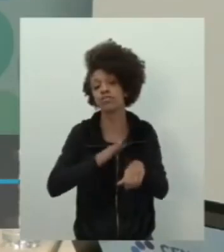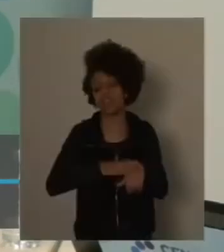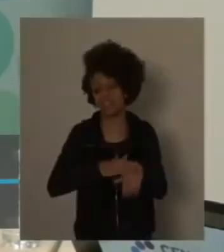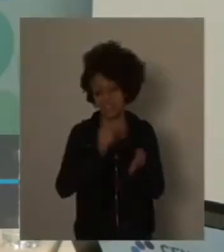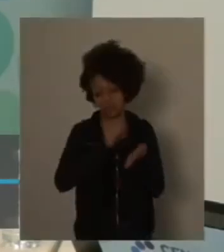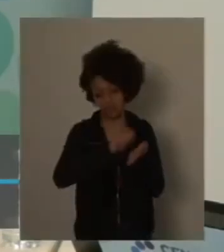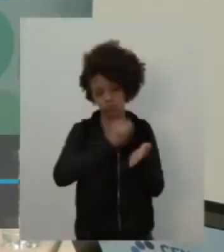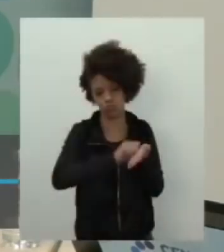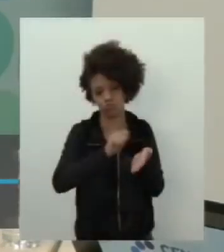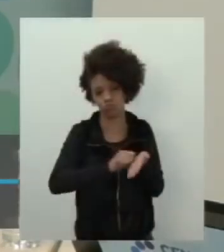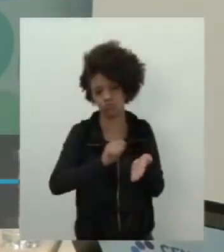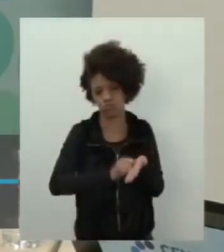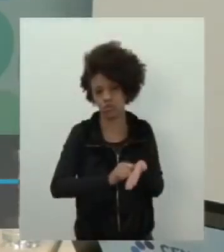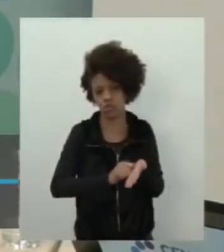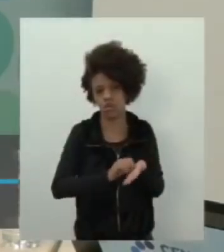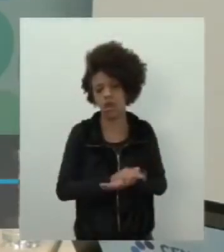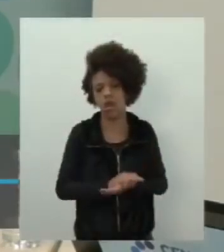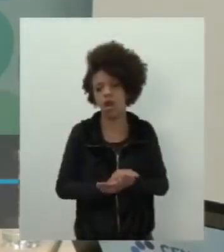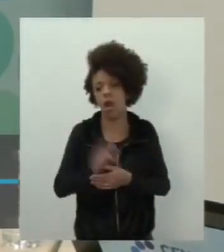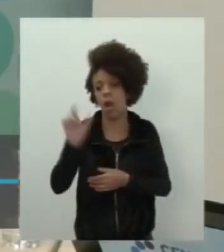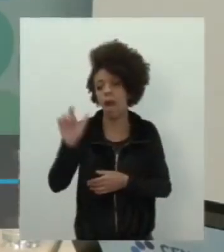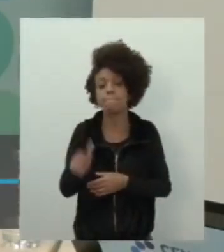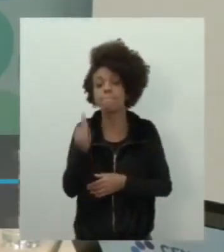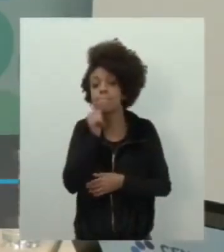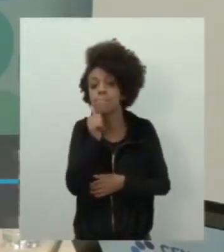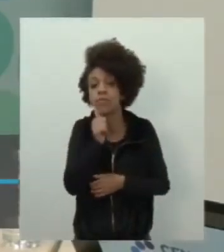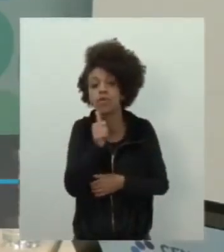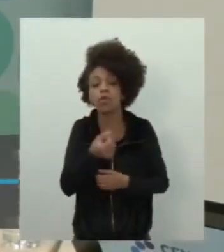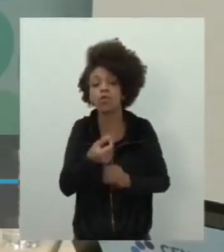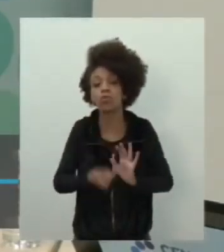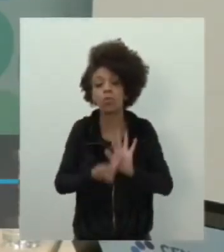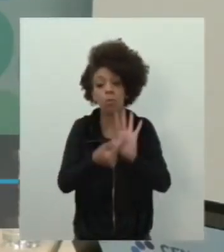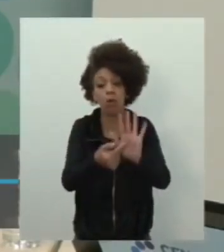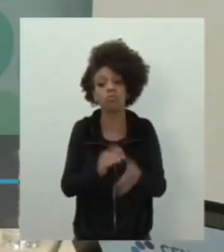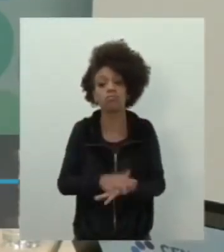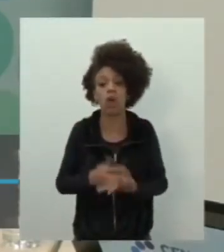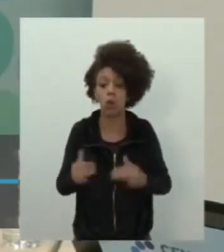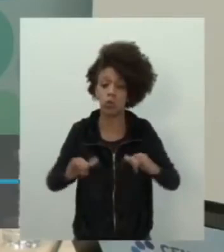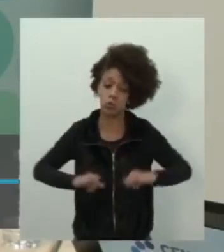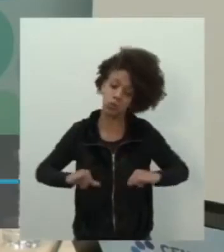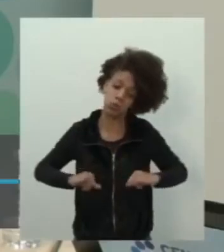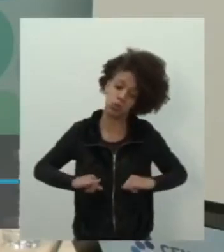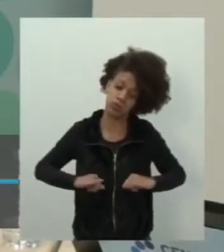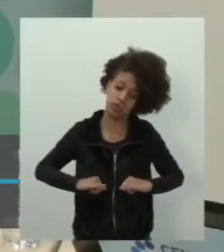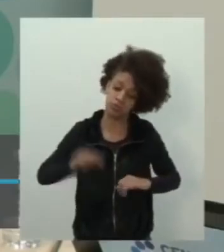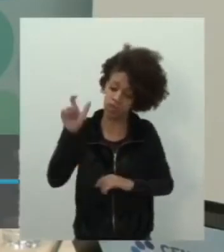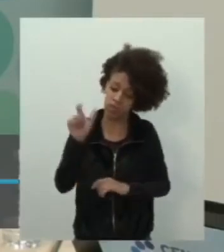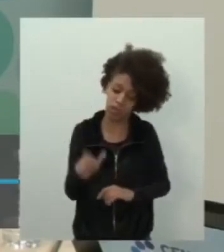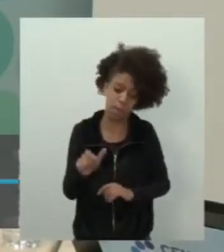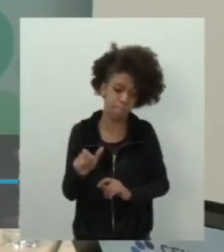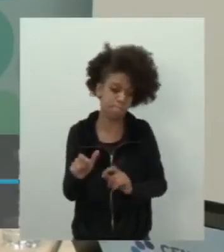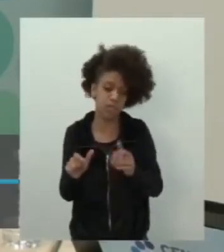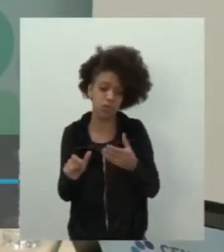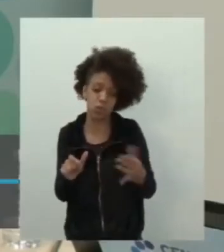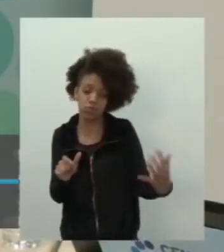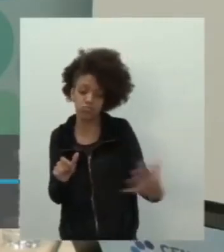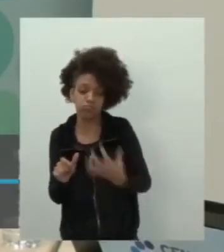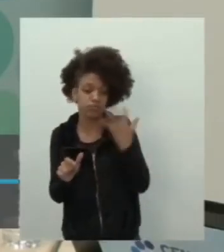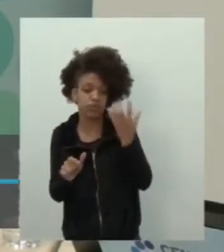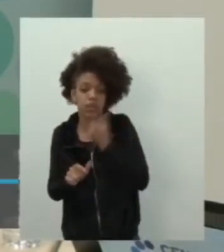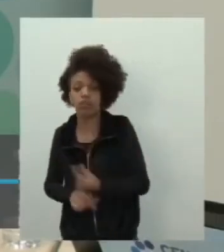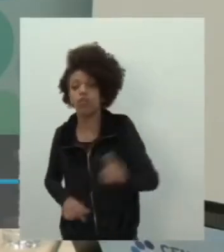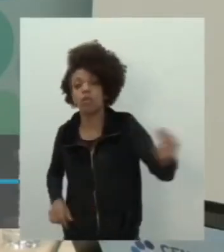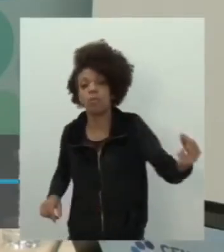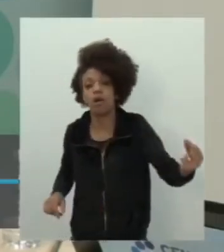poema, o eu lírico não se mostra muito além do que, olha, eu estou sofrendo porque a pessoa que eu amo foi embora. E eu falei, o